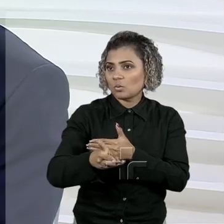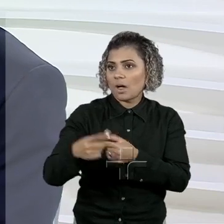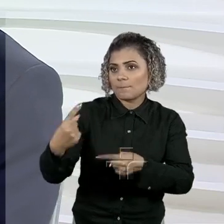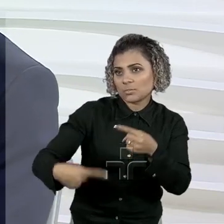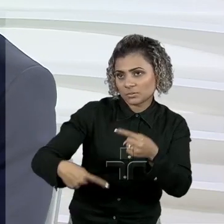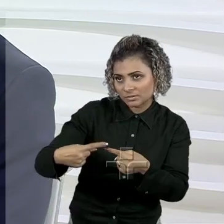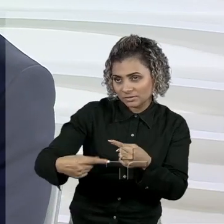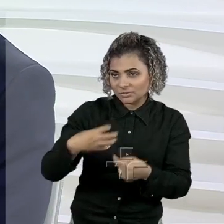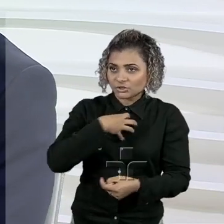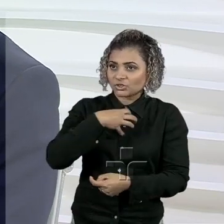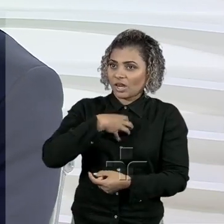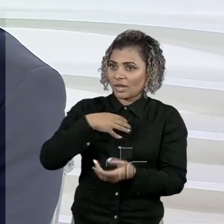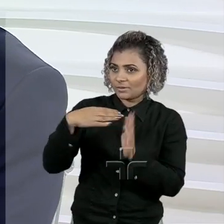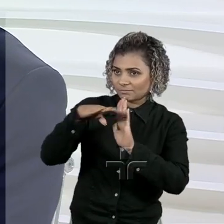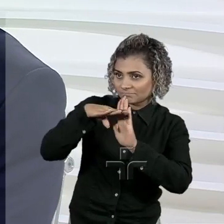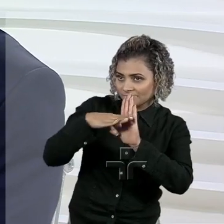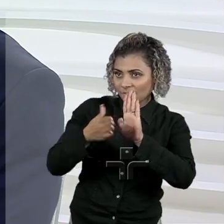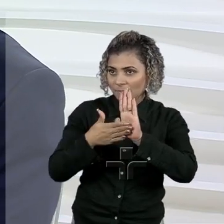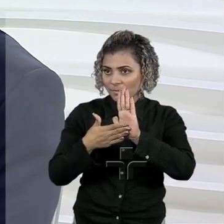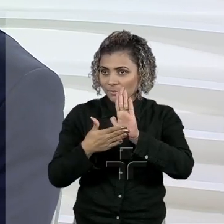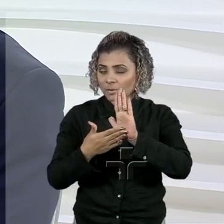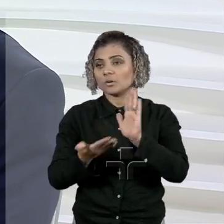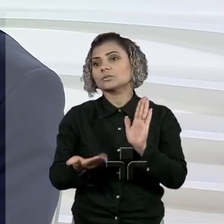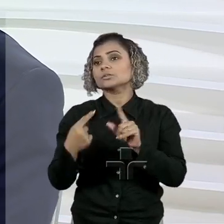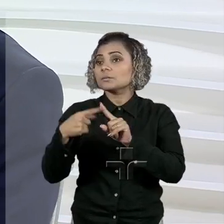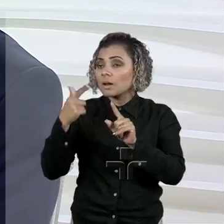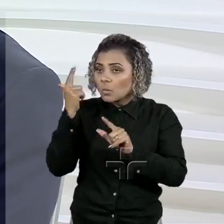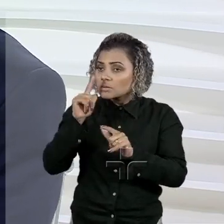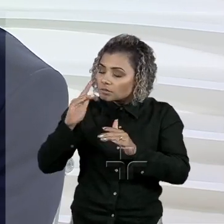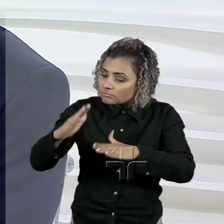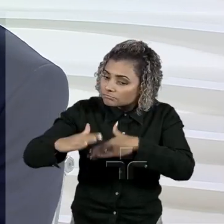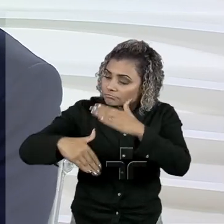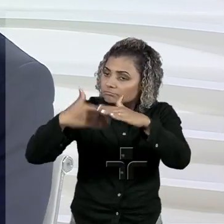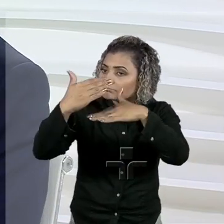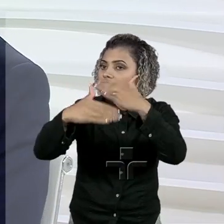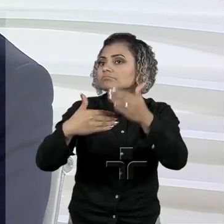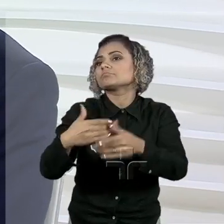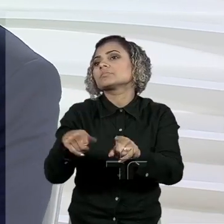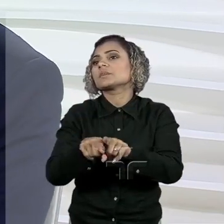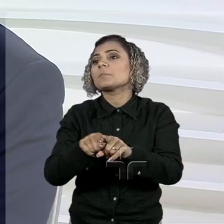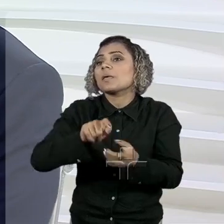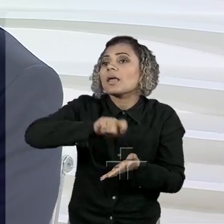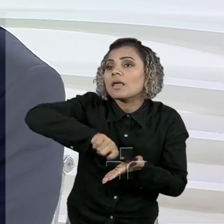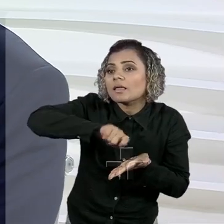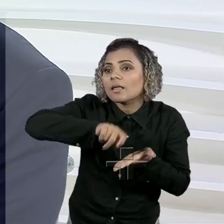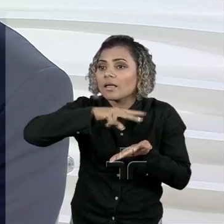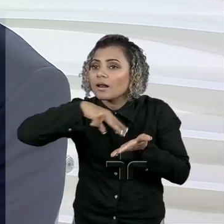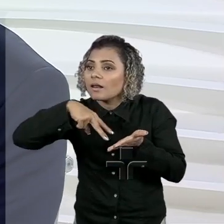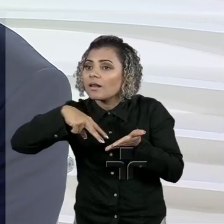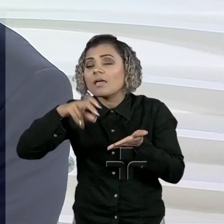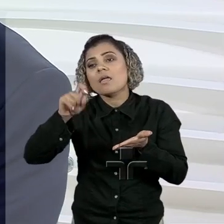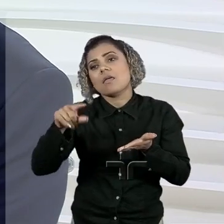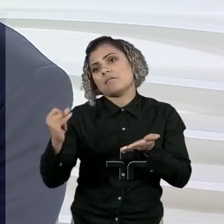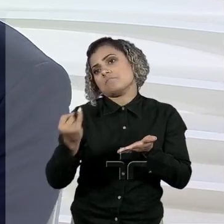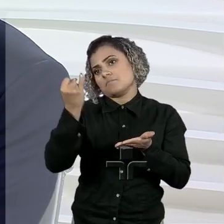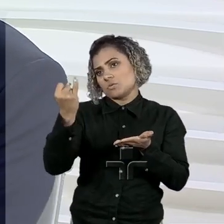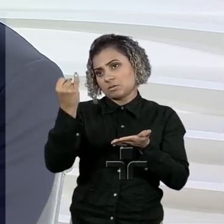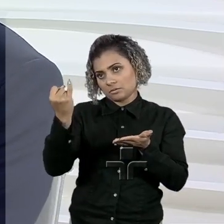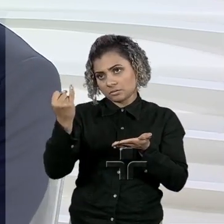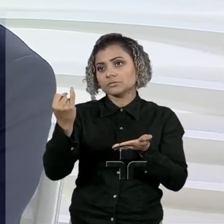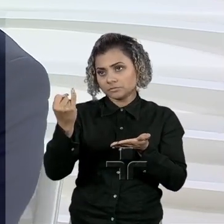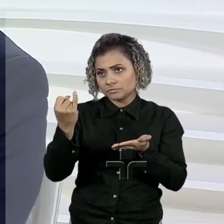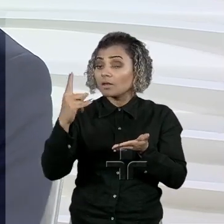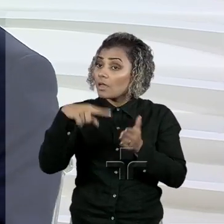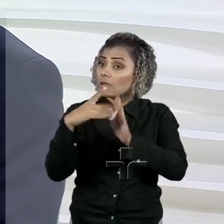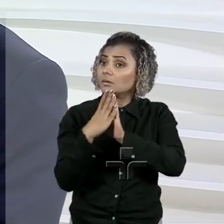fortalecidas, atraindo mais ainda o engajamento, por exemplo, a continuidade do ler e escrever, acho que ela é muito importante para o Estado, é